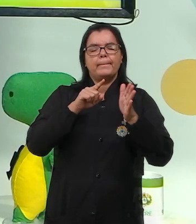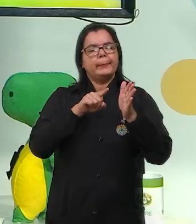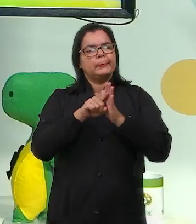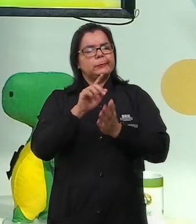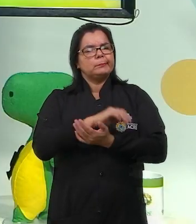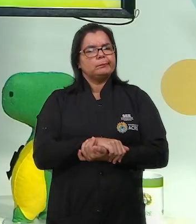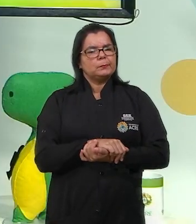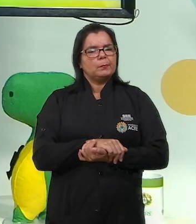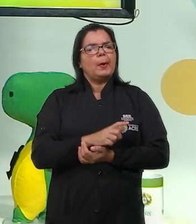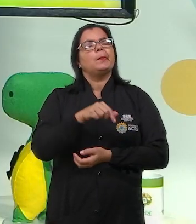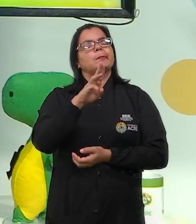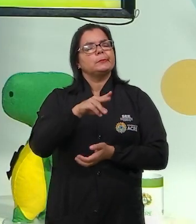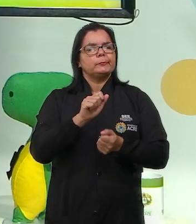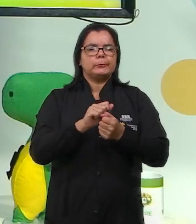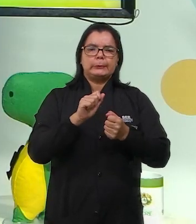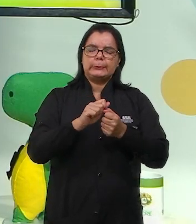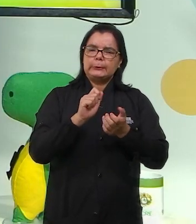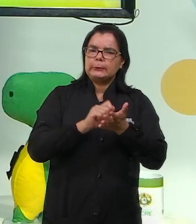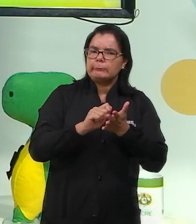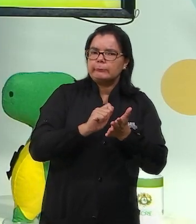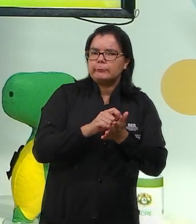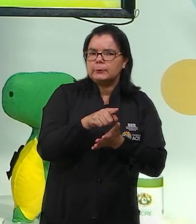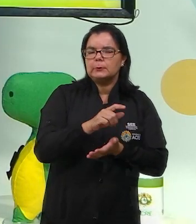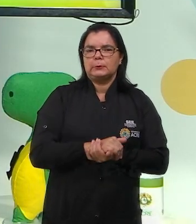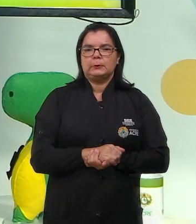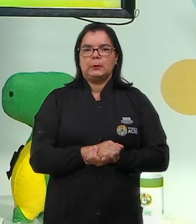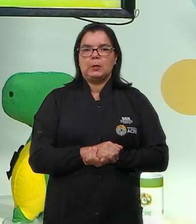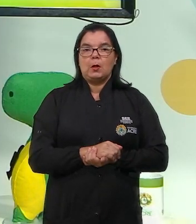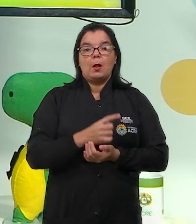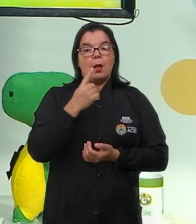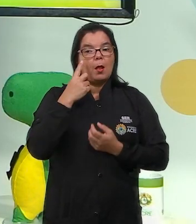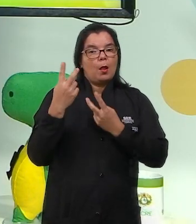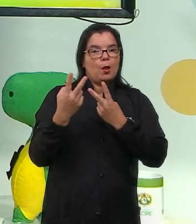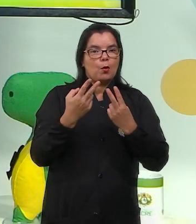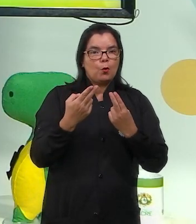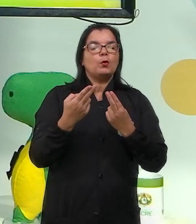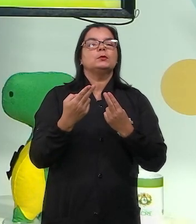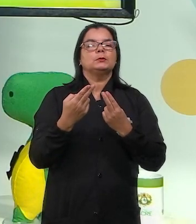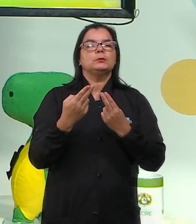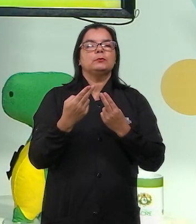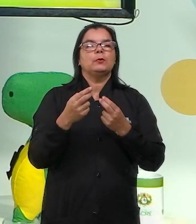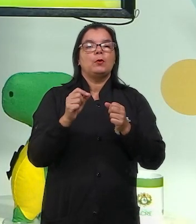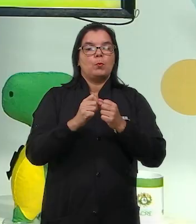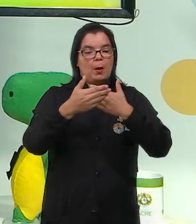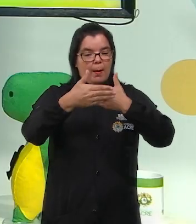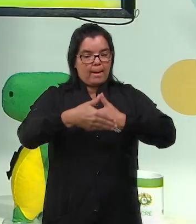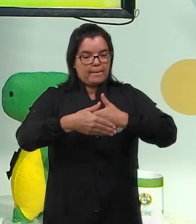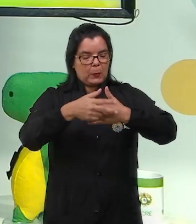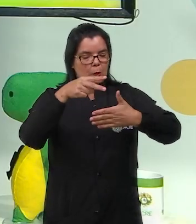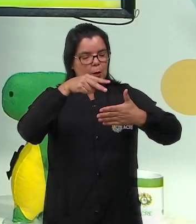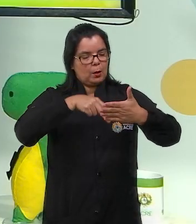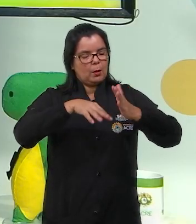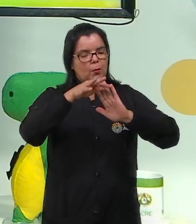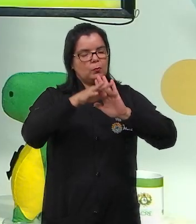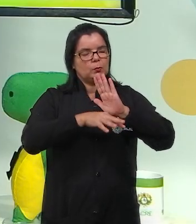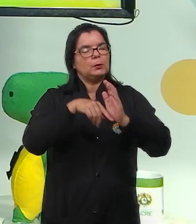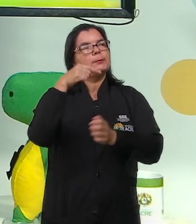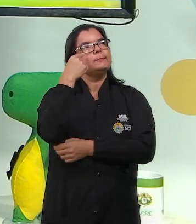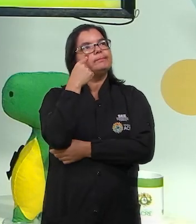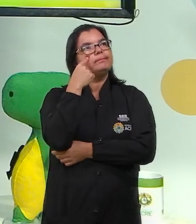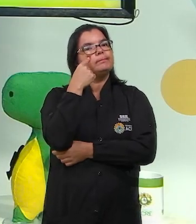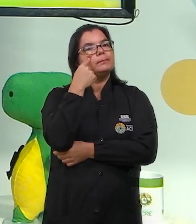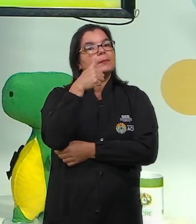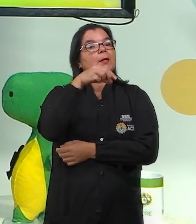perguntar, mas quem foi que escreveu sobre isso? É igualmente quando você está lá realizando uma prova, você lê um texto e tem aquela